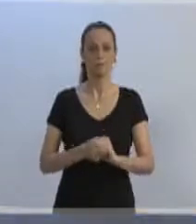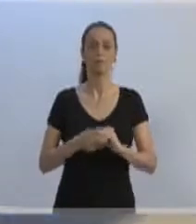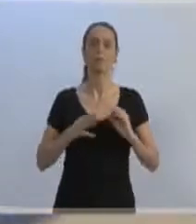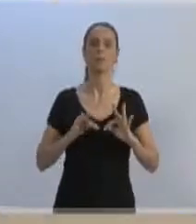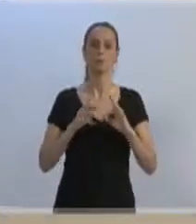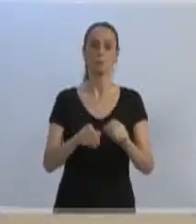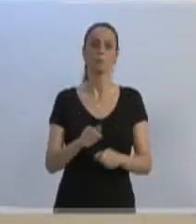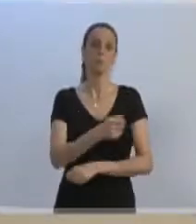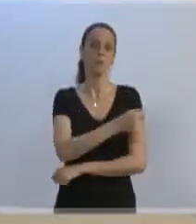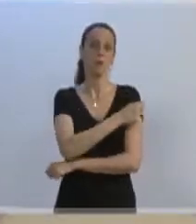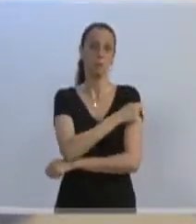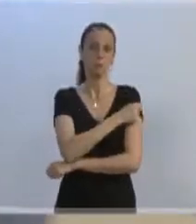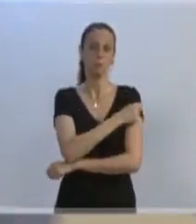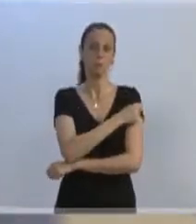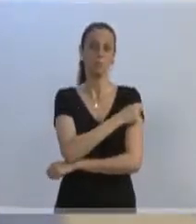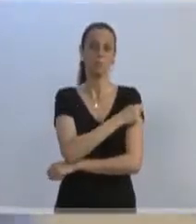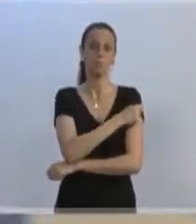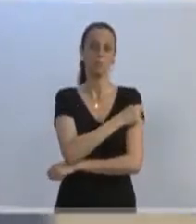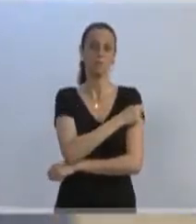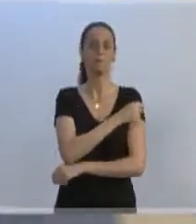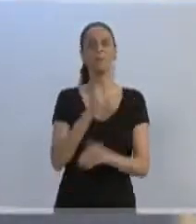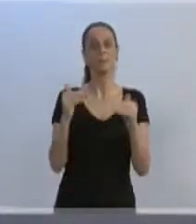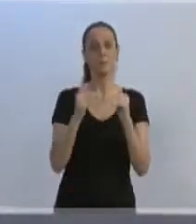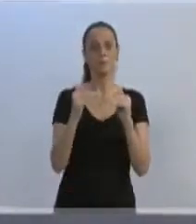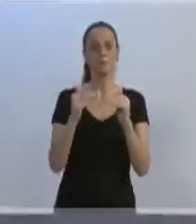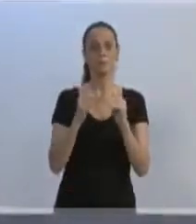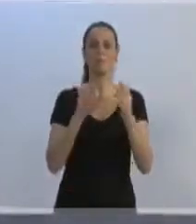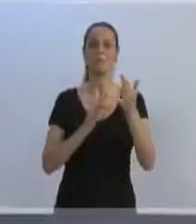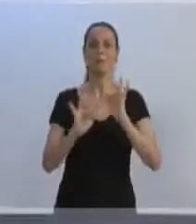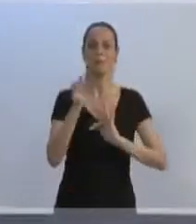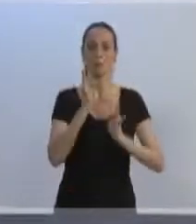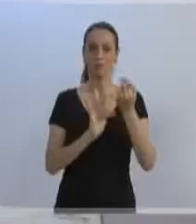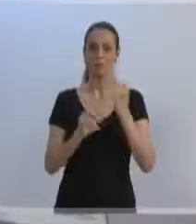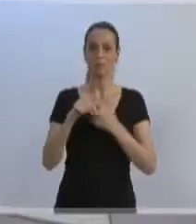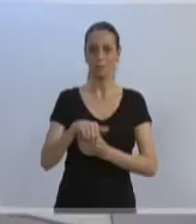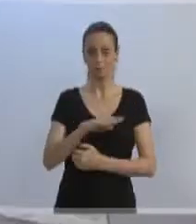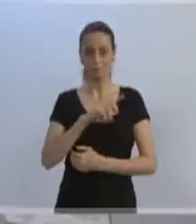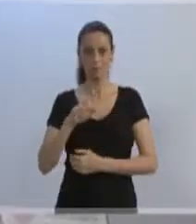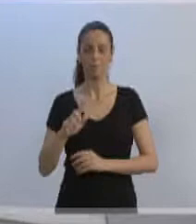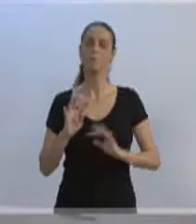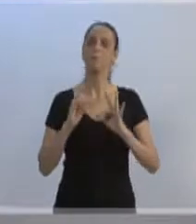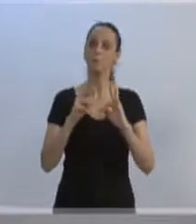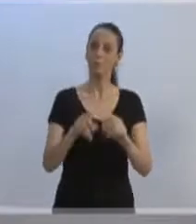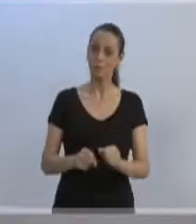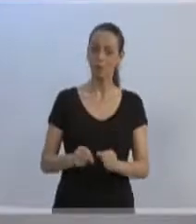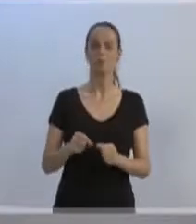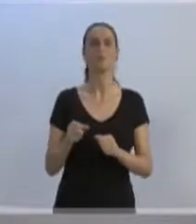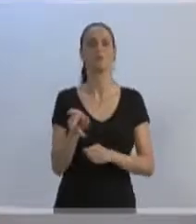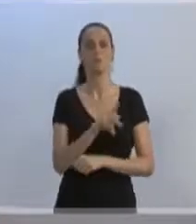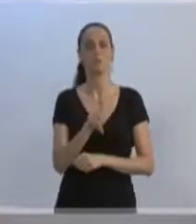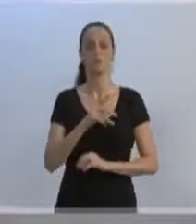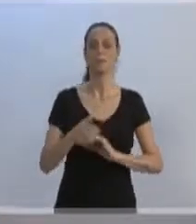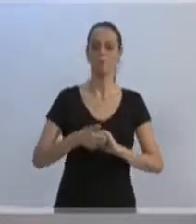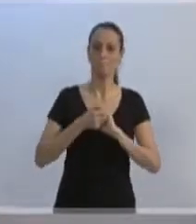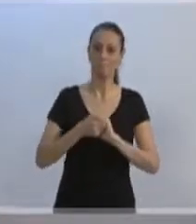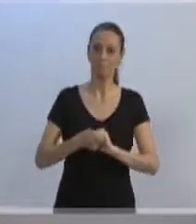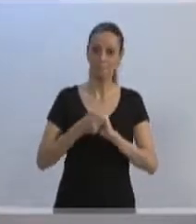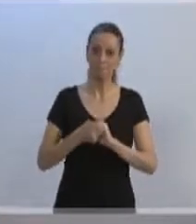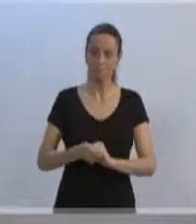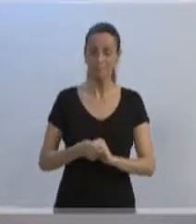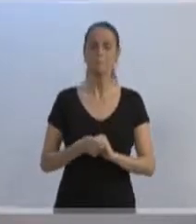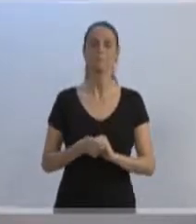todos os alunos que se identifica com o nosso folclore da nossa cidade parabéns a todos os professores também e